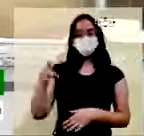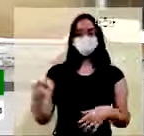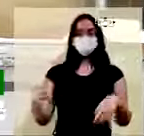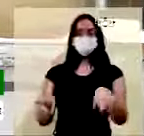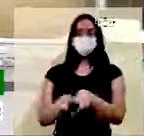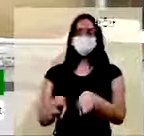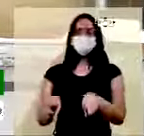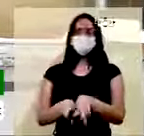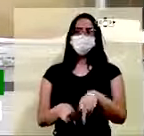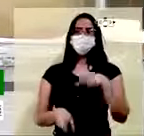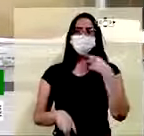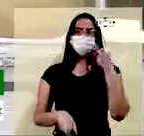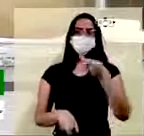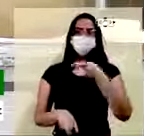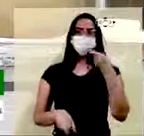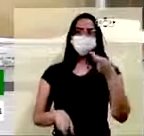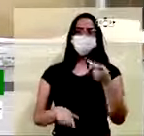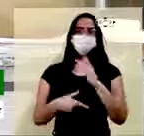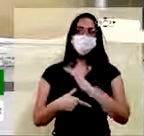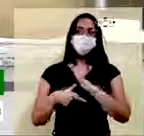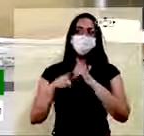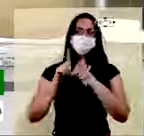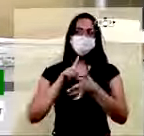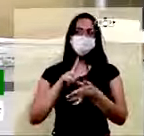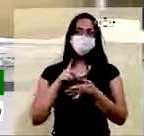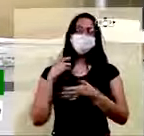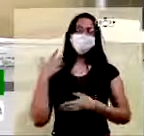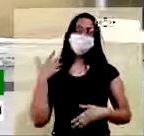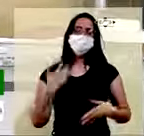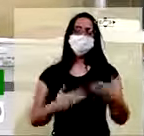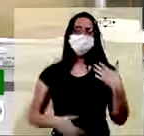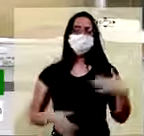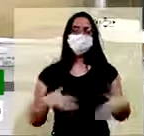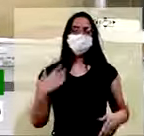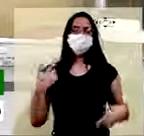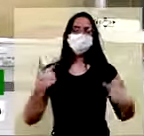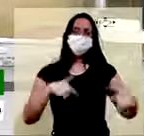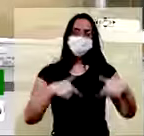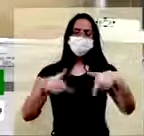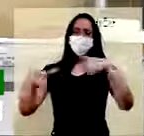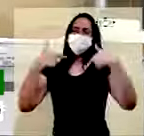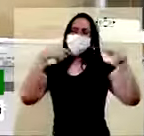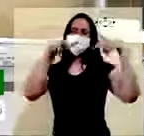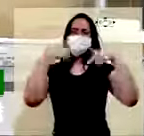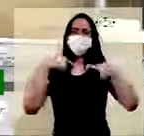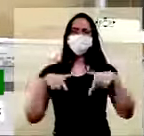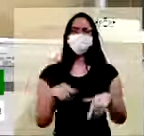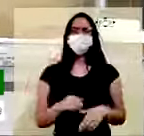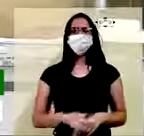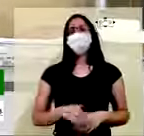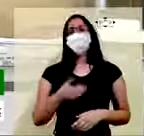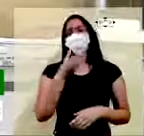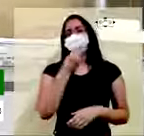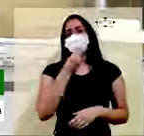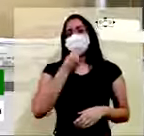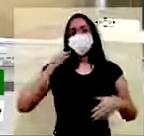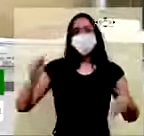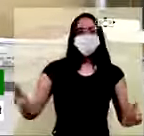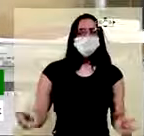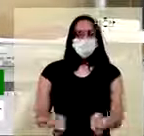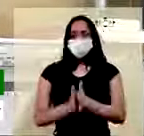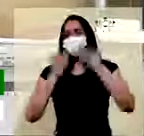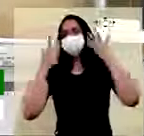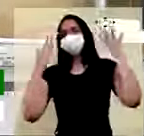como foi falado e acredito que os senhores vem presenciando o trabalho incansável naquele grande homem